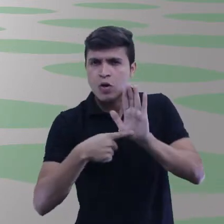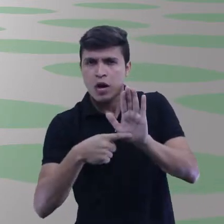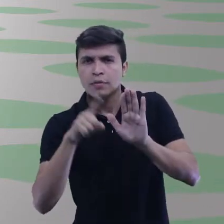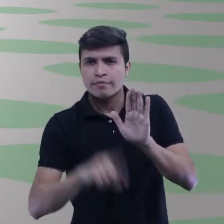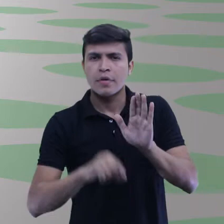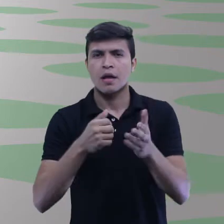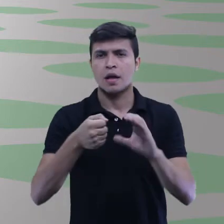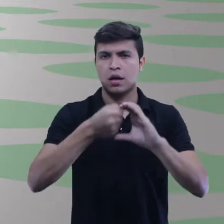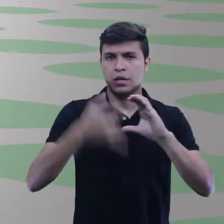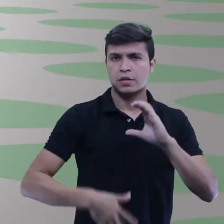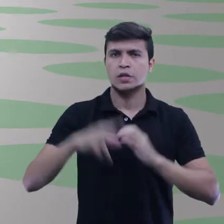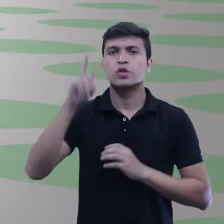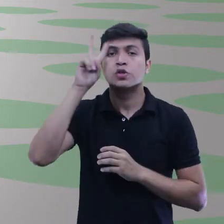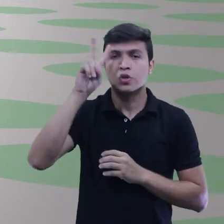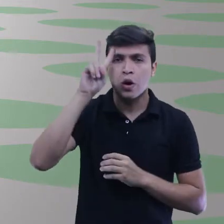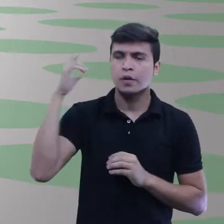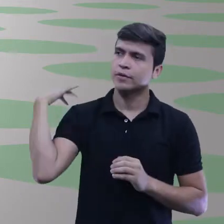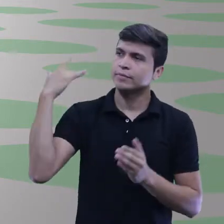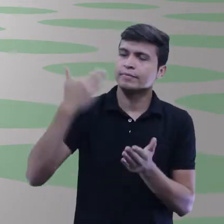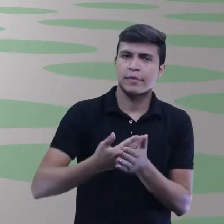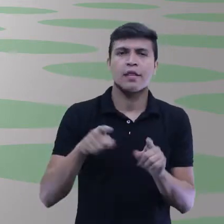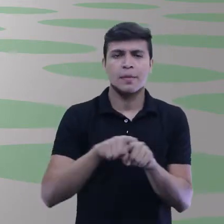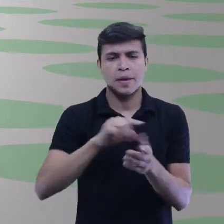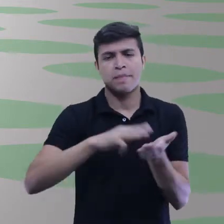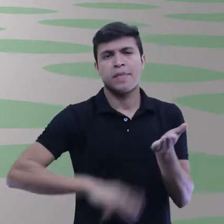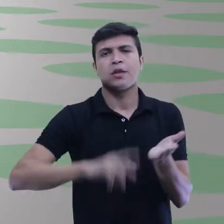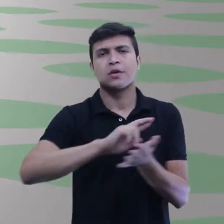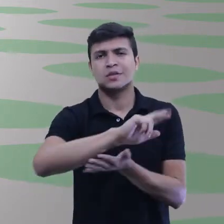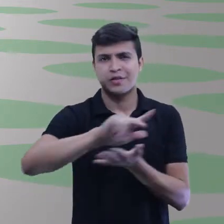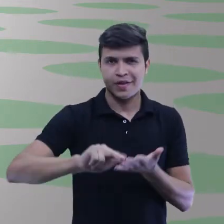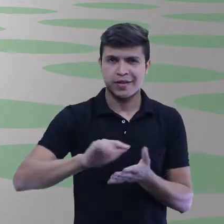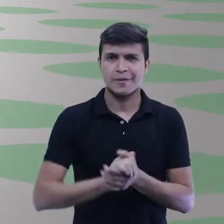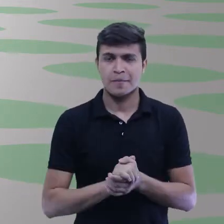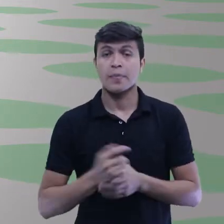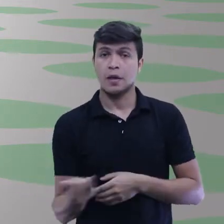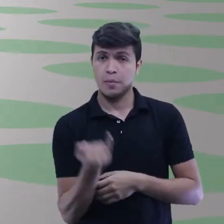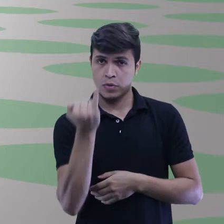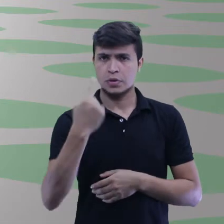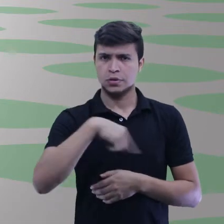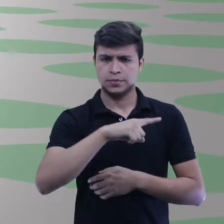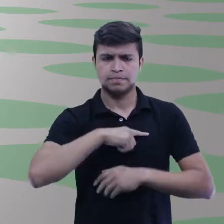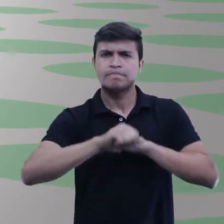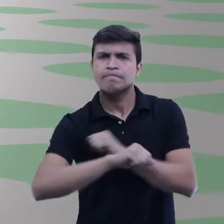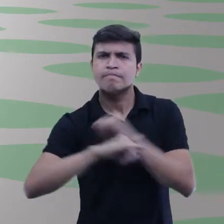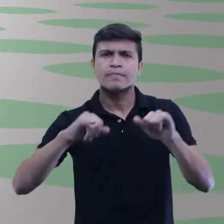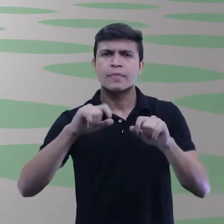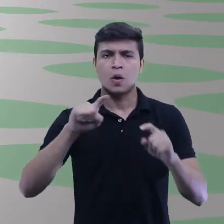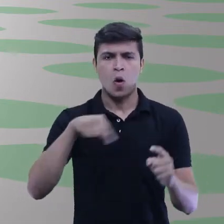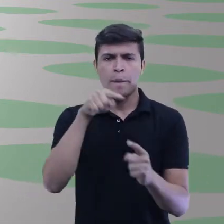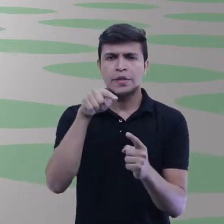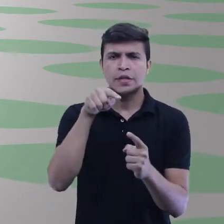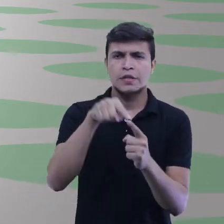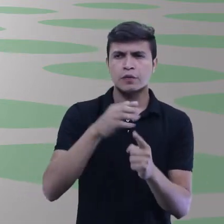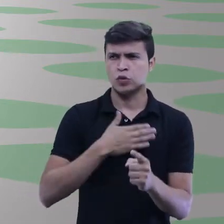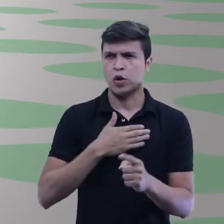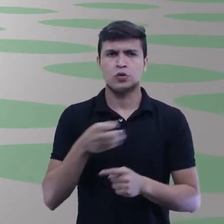os diferentes métodos utilizados em suas abordagens e análise. É importante ressaltar que não é nosso objetivo construir